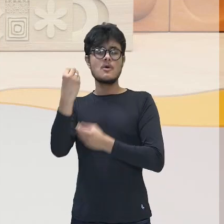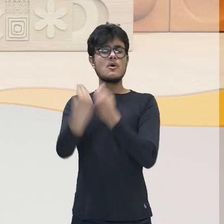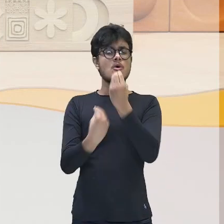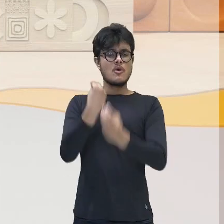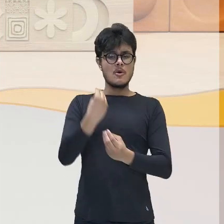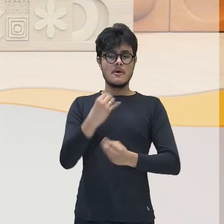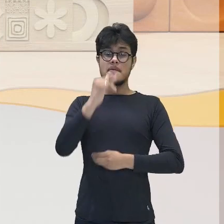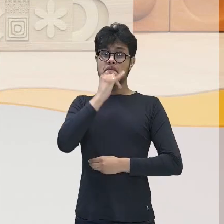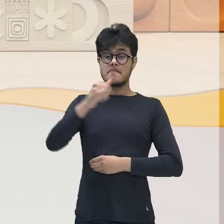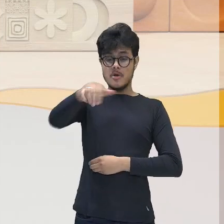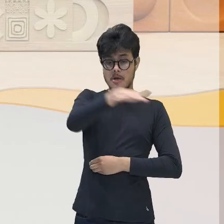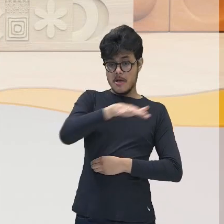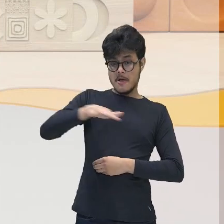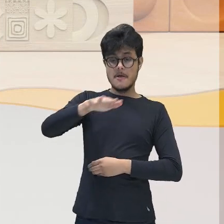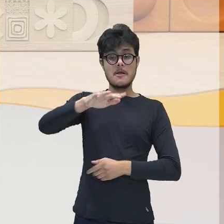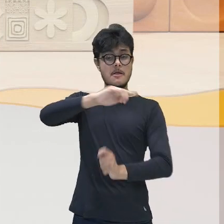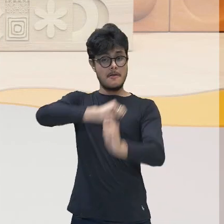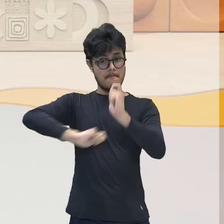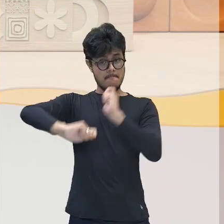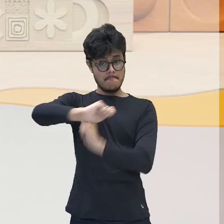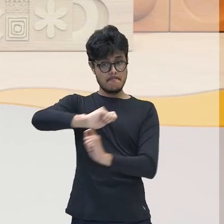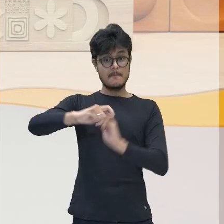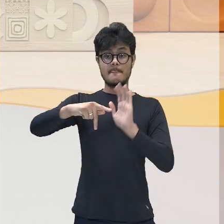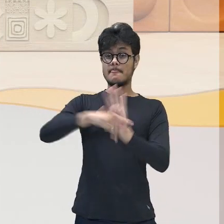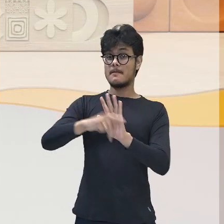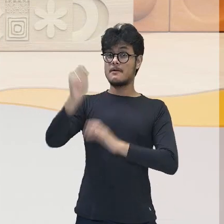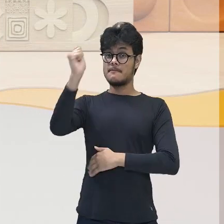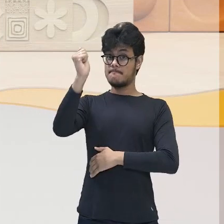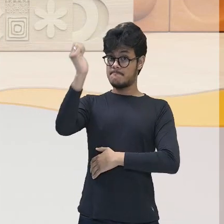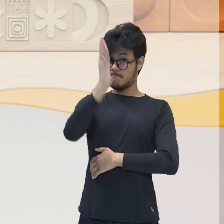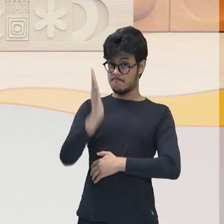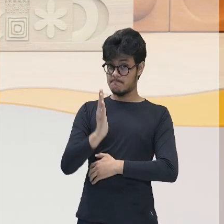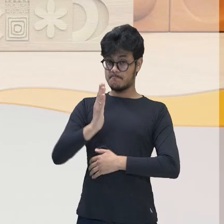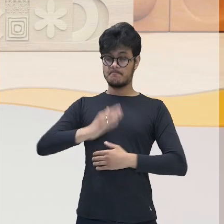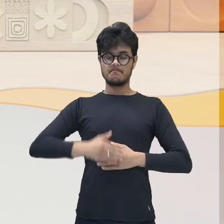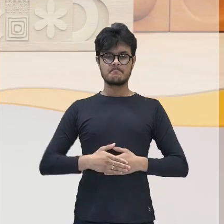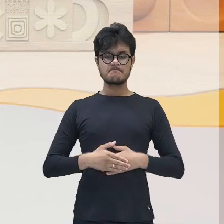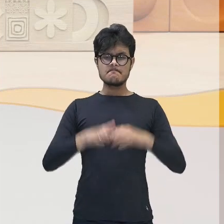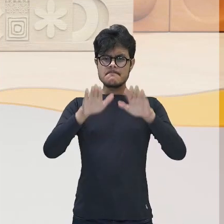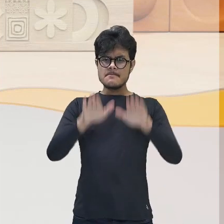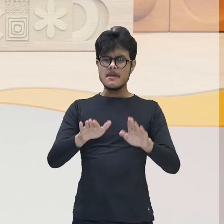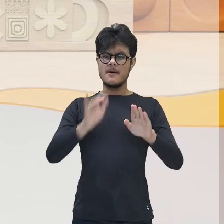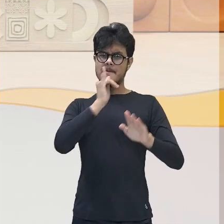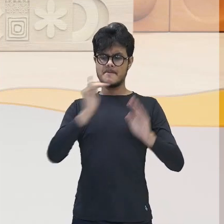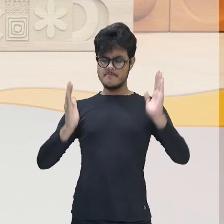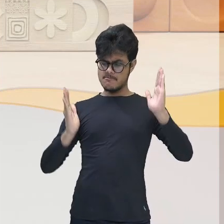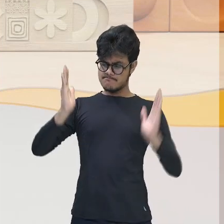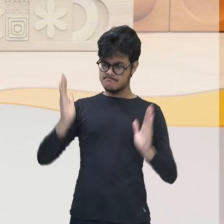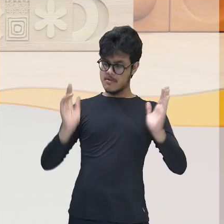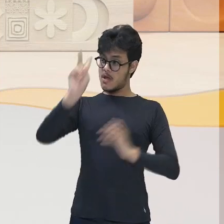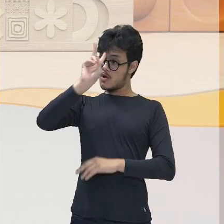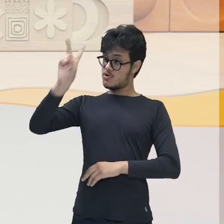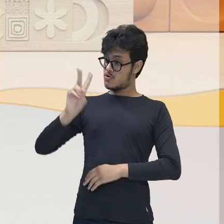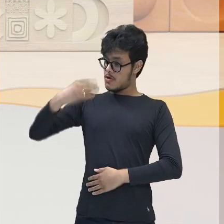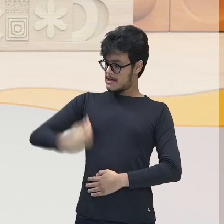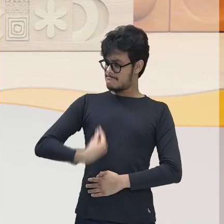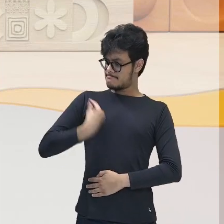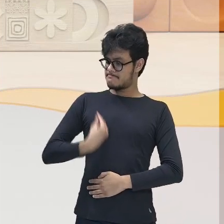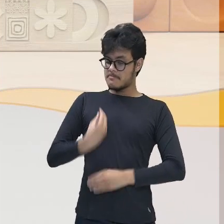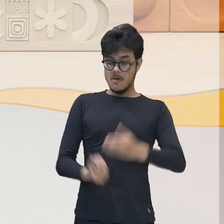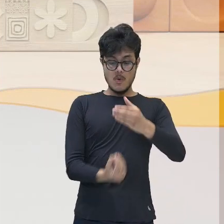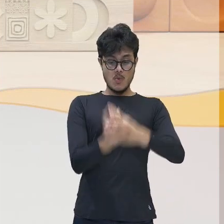espaço econômico do nosso território brasileiro. Então, durante toda a formação territorial do Brasil, a